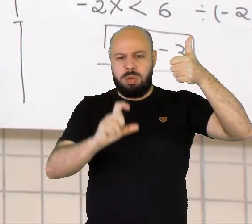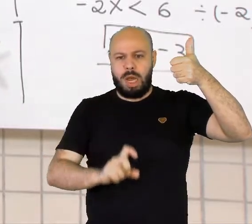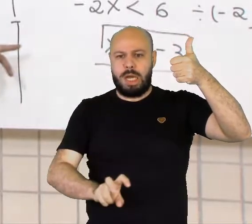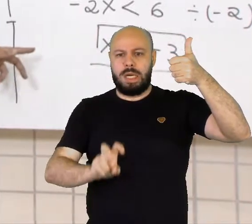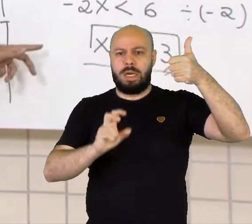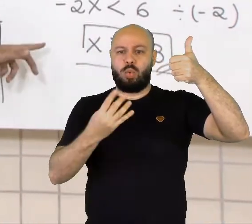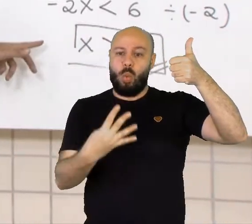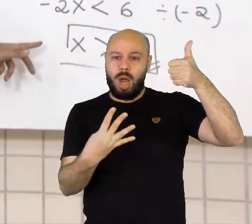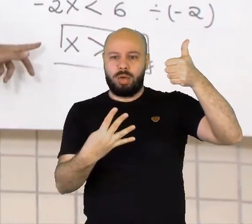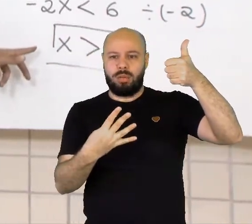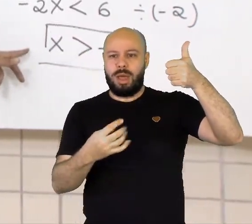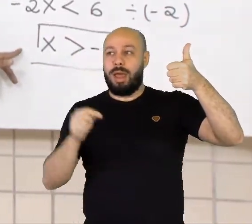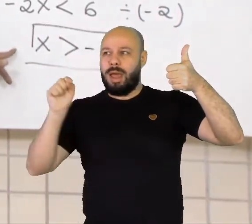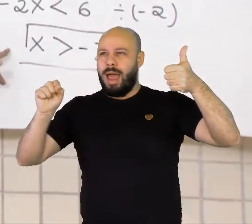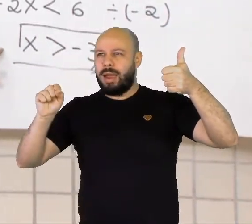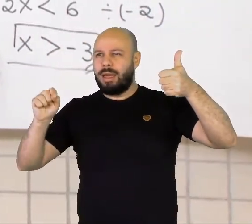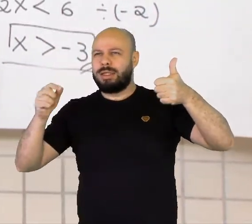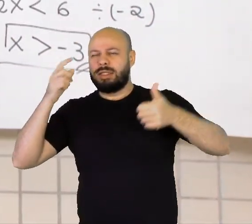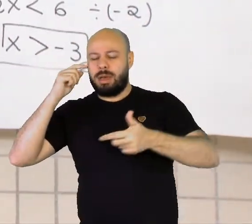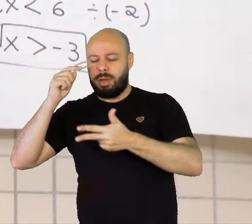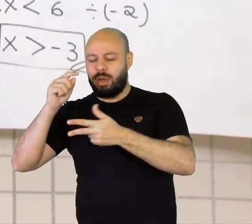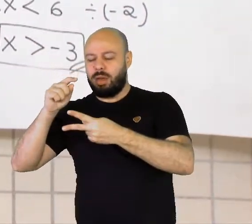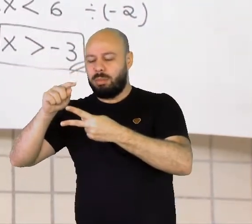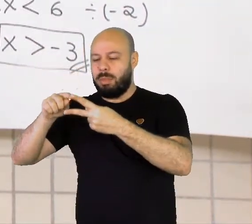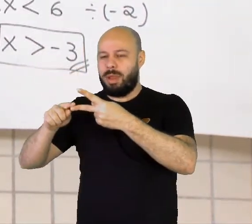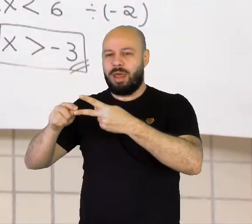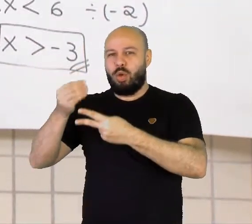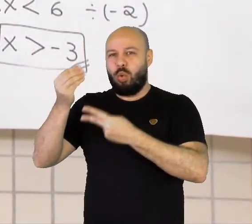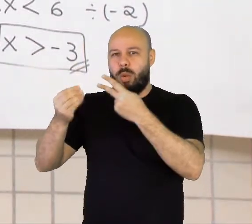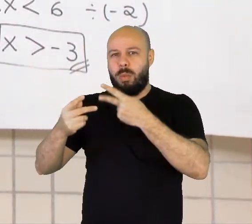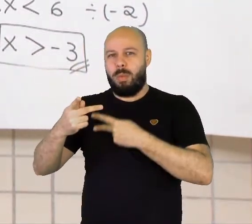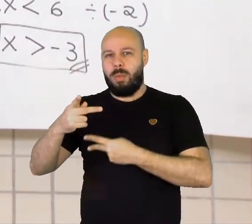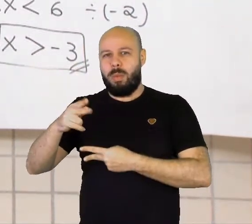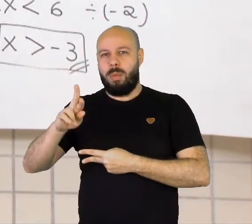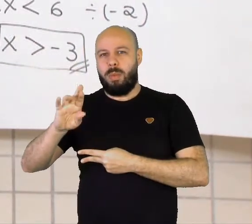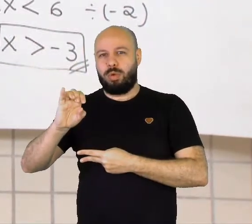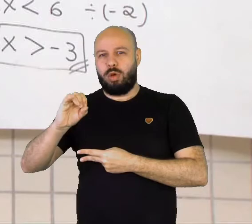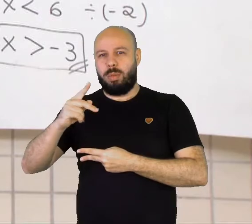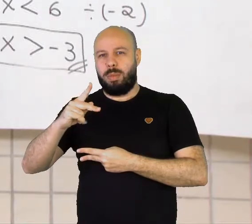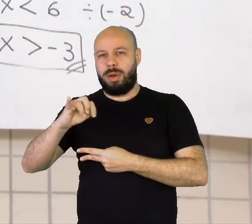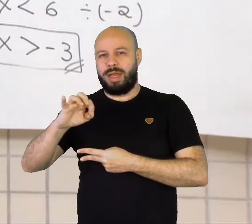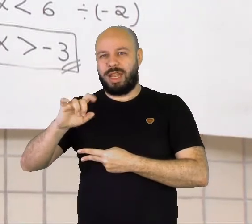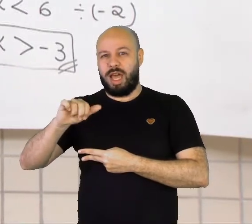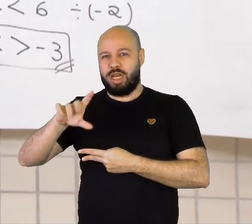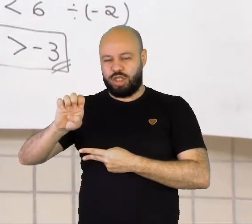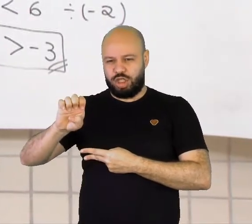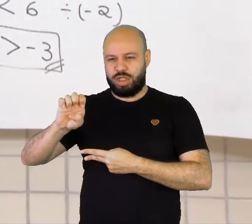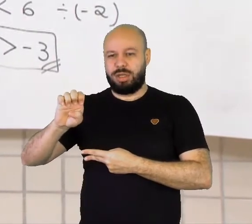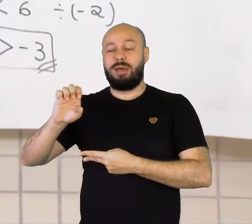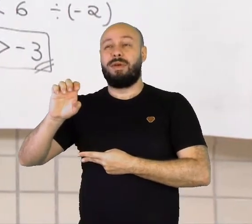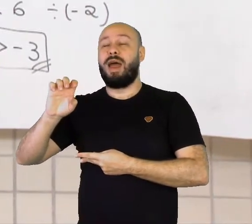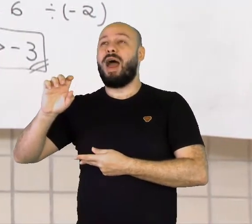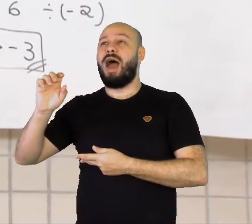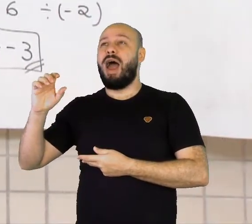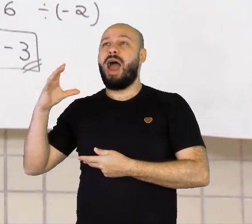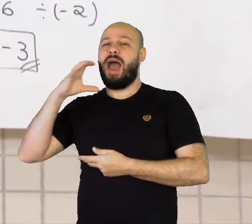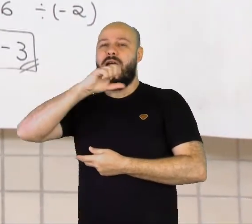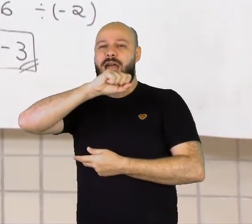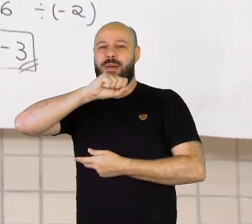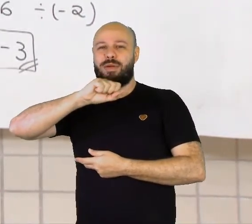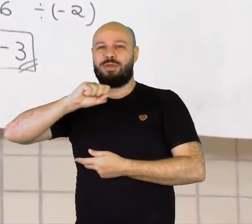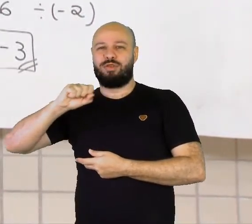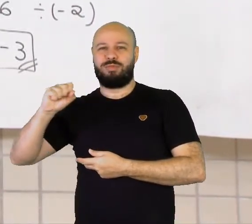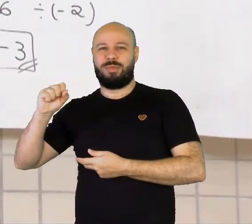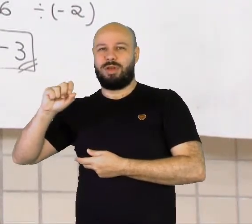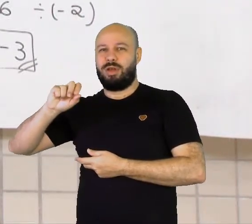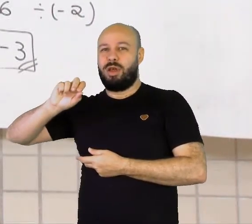Utilizando essa nossa propriedade, a gente vai estar reduzindo um passo aqui, então. Então, o que vai acontecer com a propriedade? Ela vai fazer com que os nossos problemas,